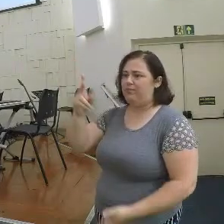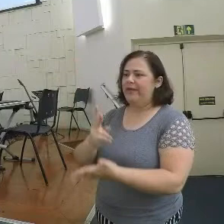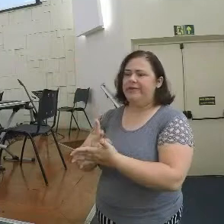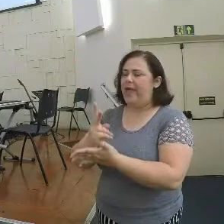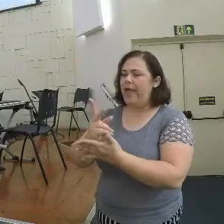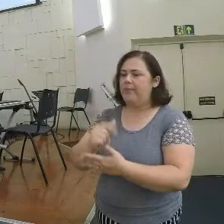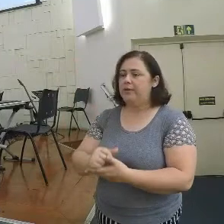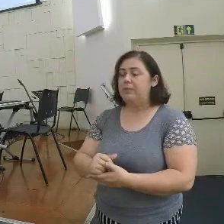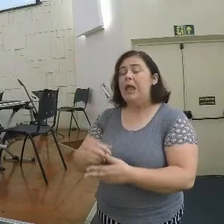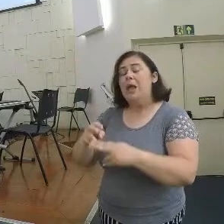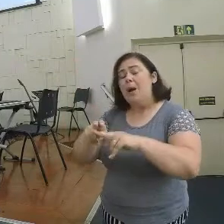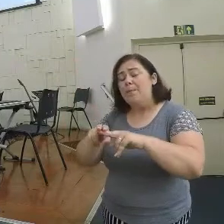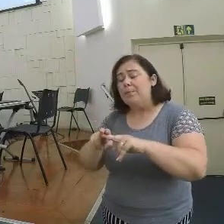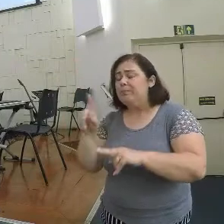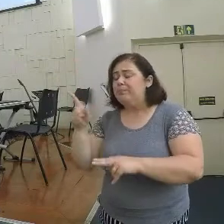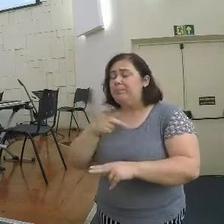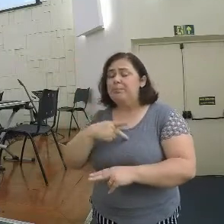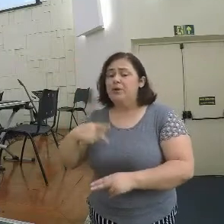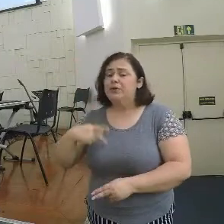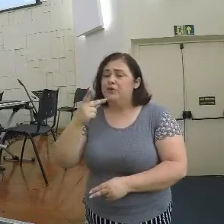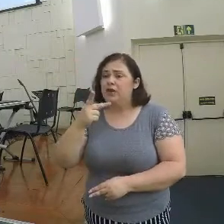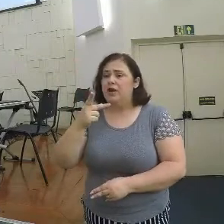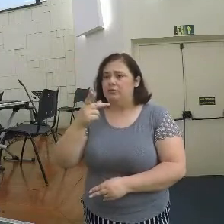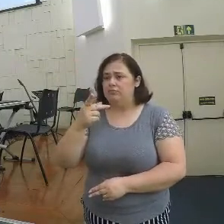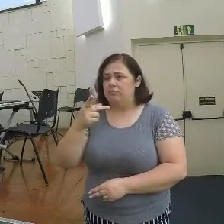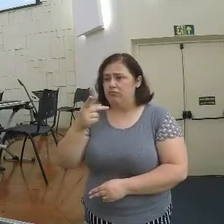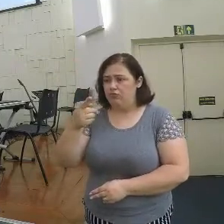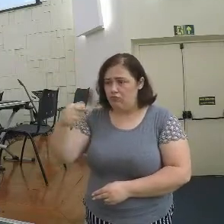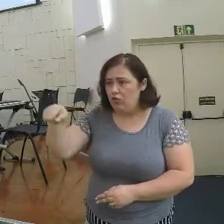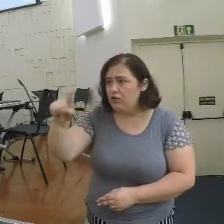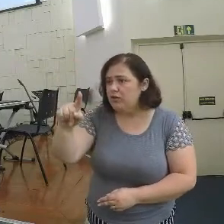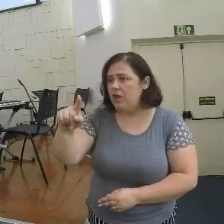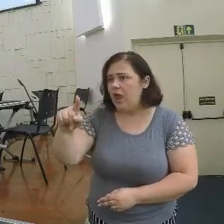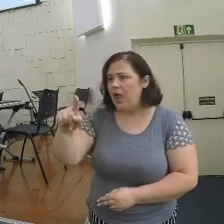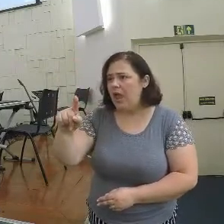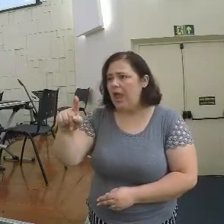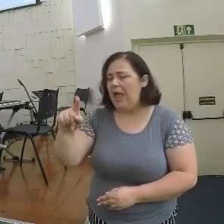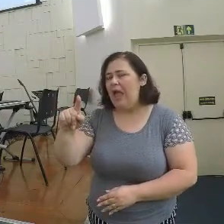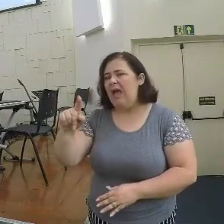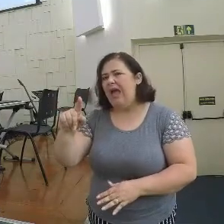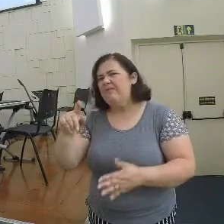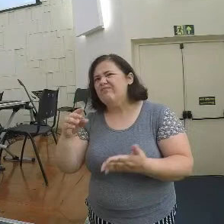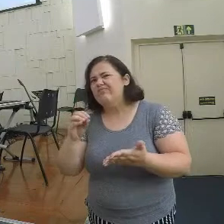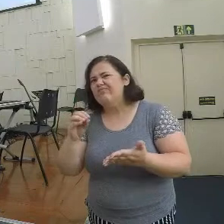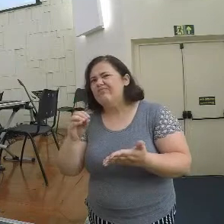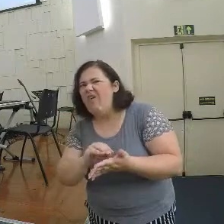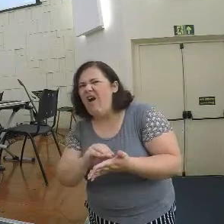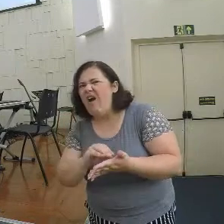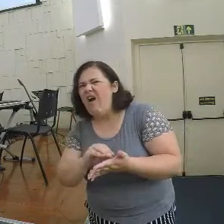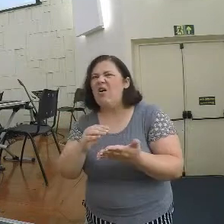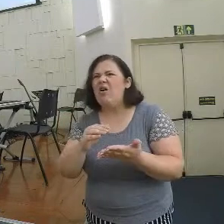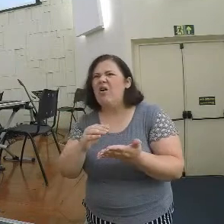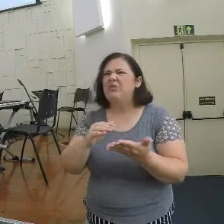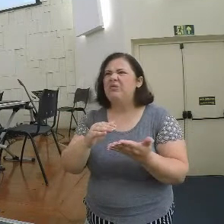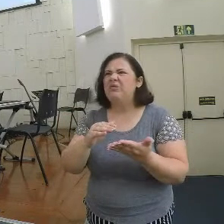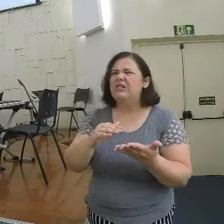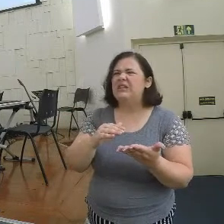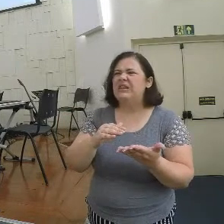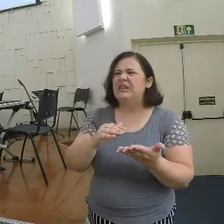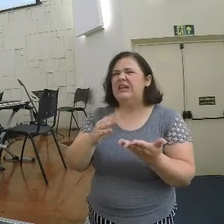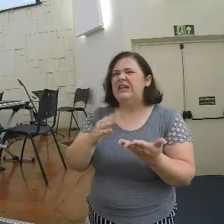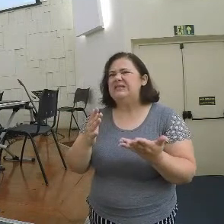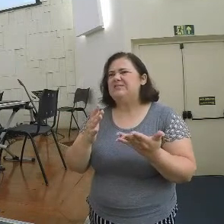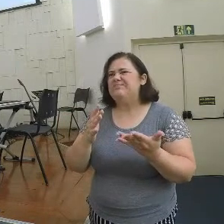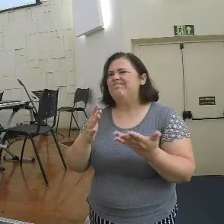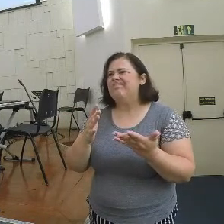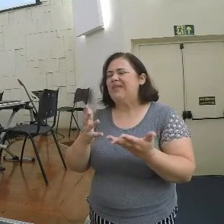Deus que abra o seu coração, se ainda você não age assim, para que você seja generoso na graça de dar e que